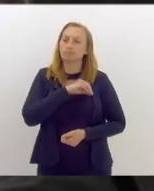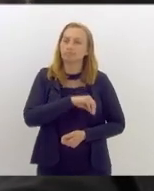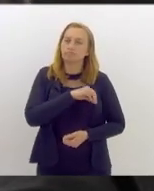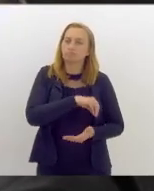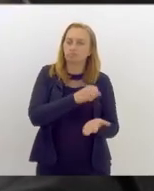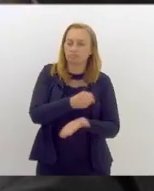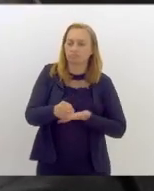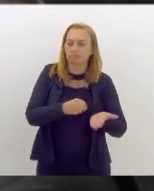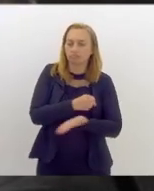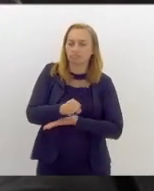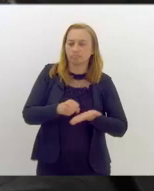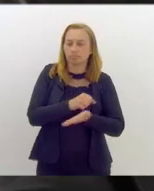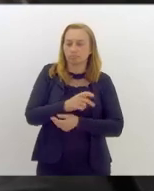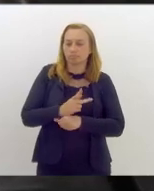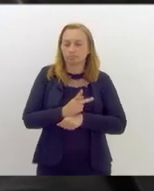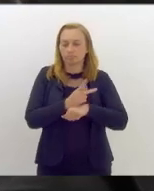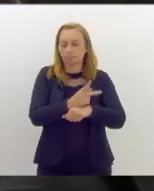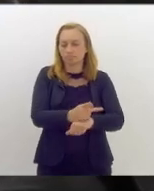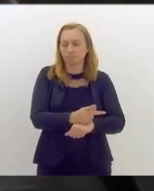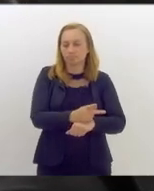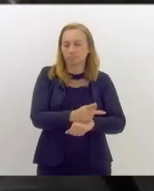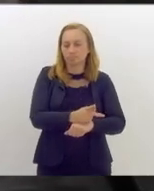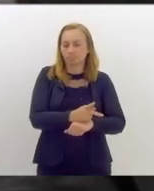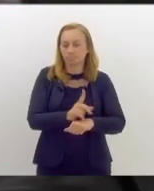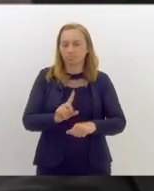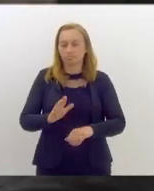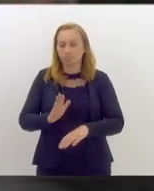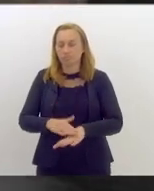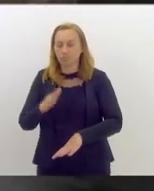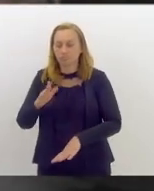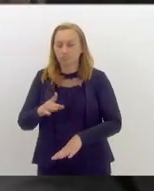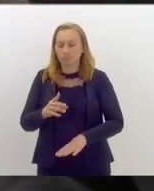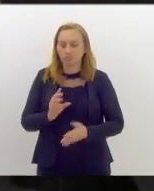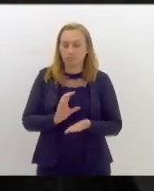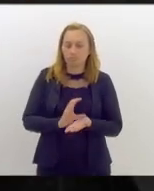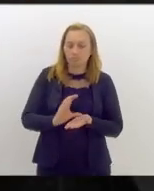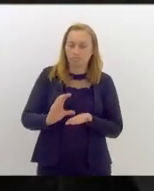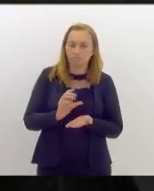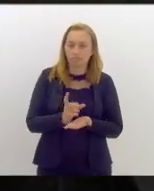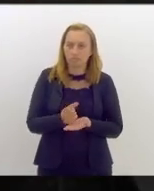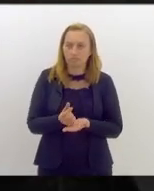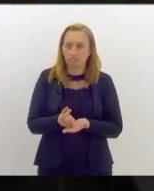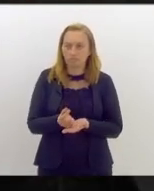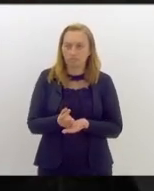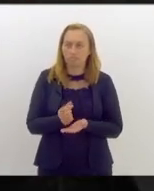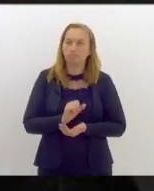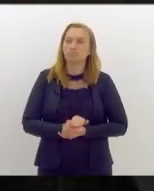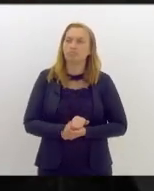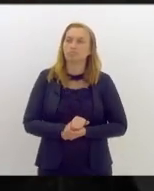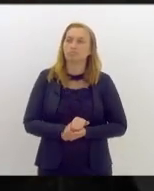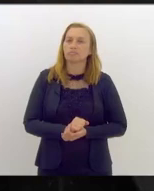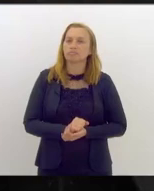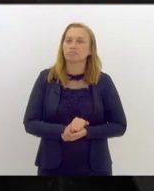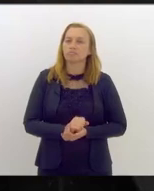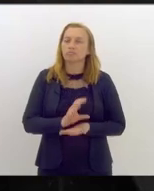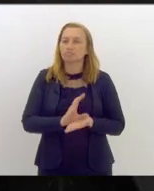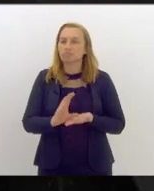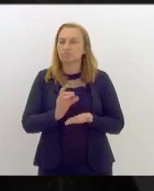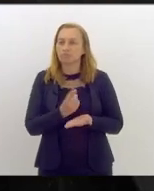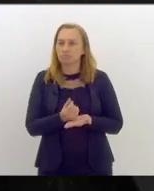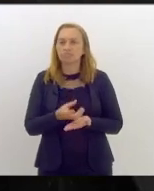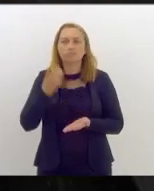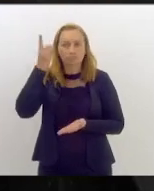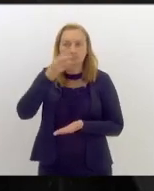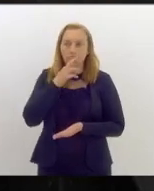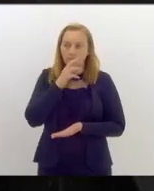base as gratificações e demais benefícios incidentes no orçamento e deputado